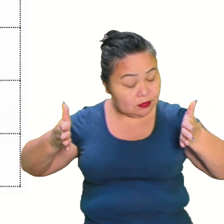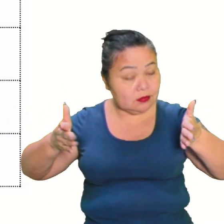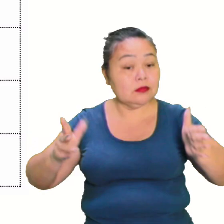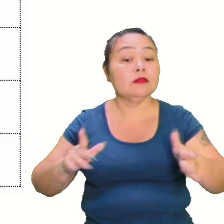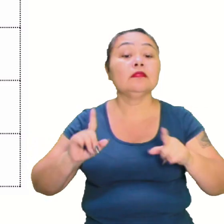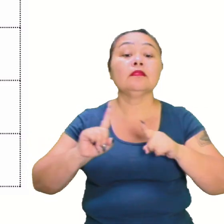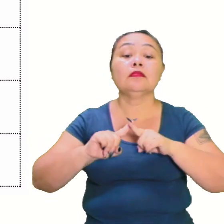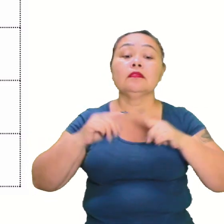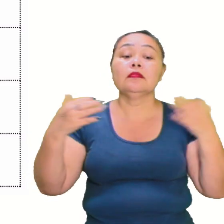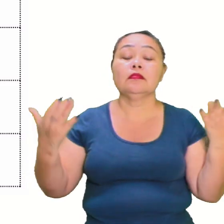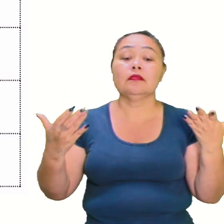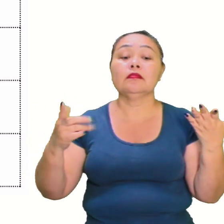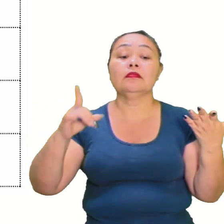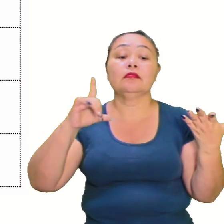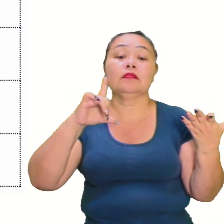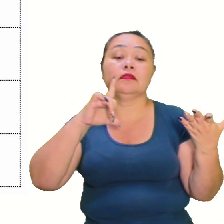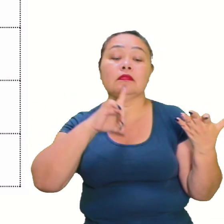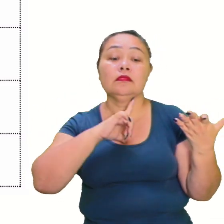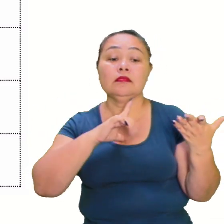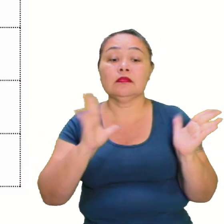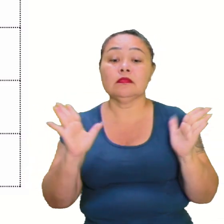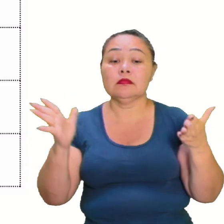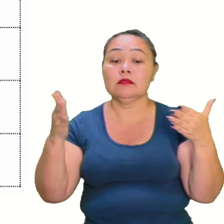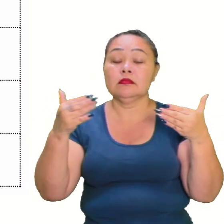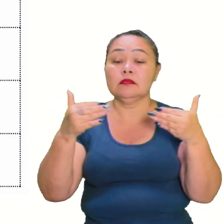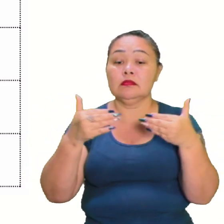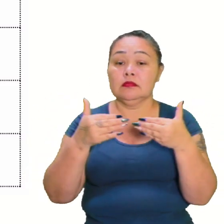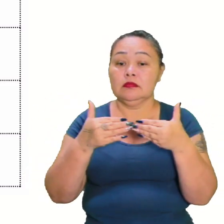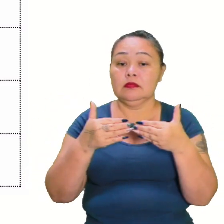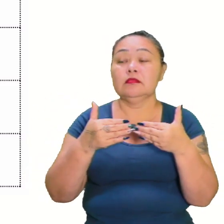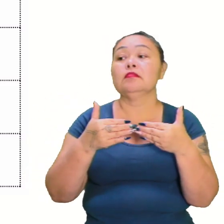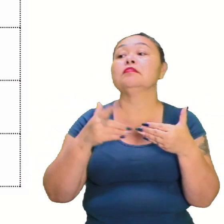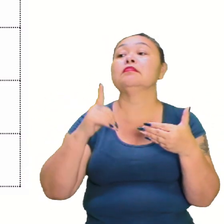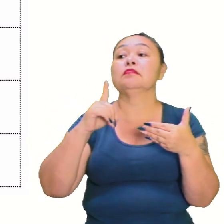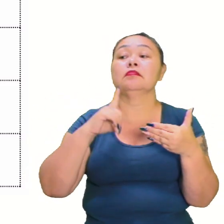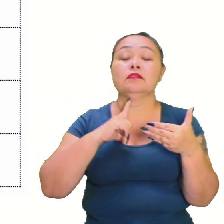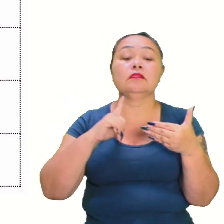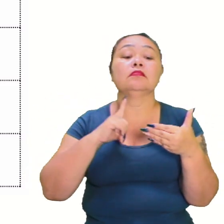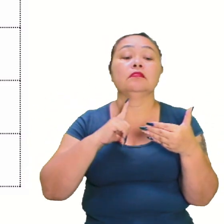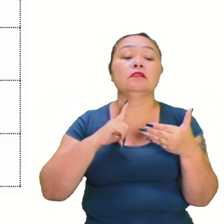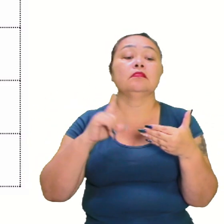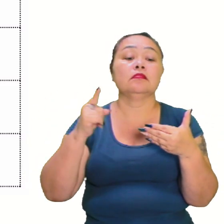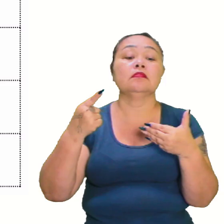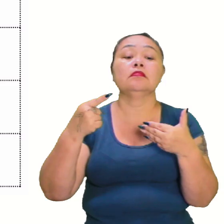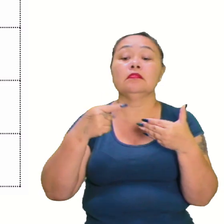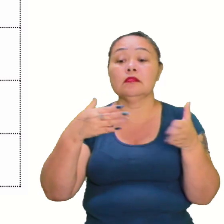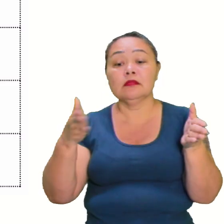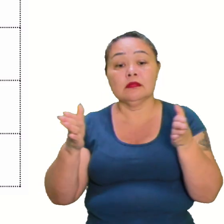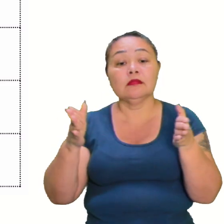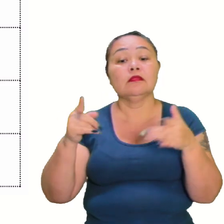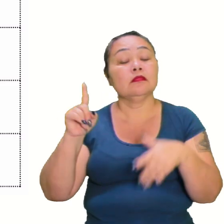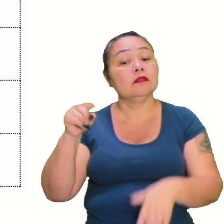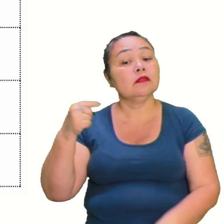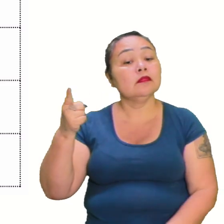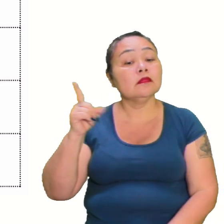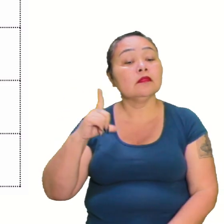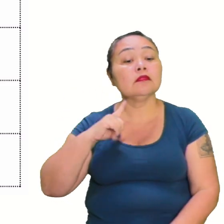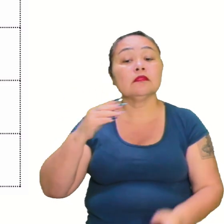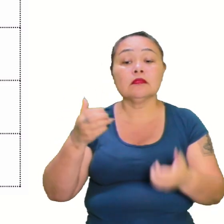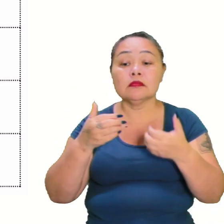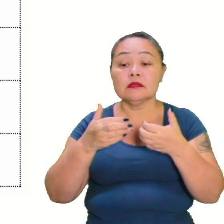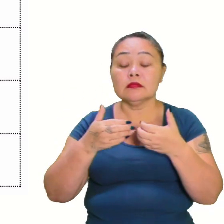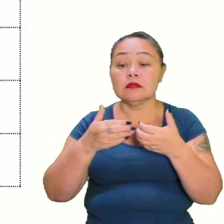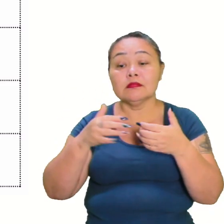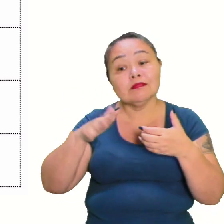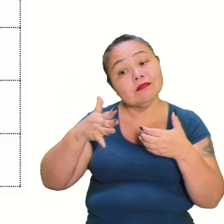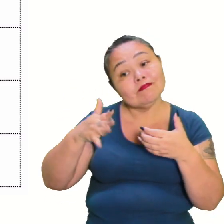é? Entre. Agora, se for o intervalo fechado, aí eu conto conto com as extremidades. Se for um